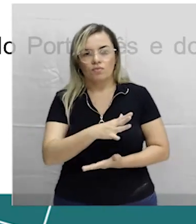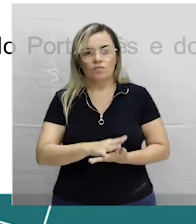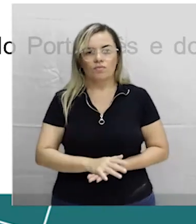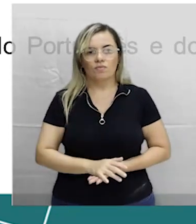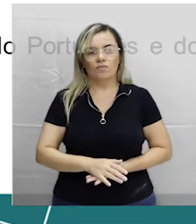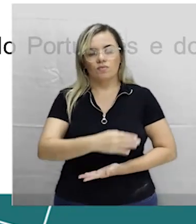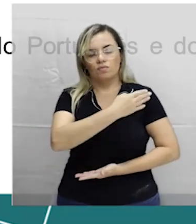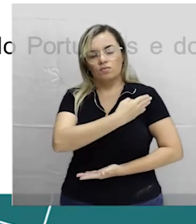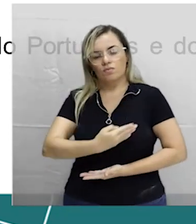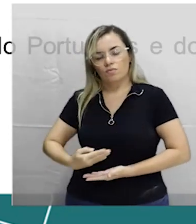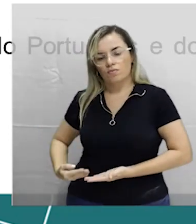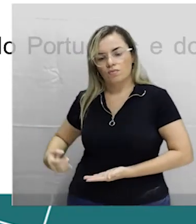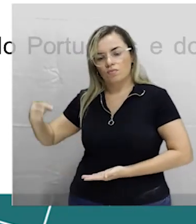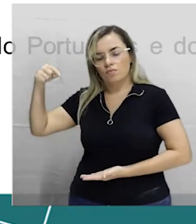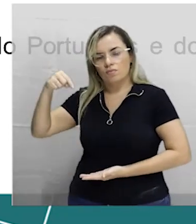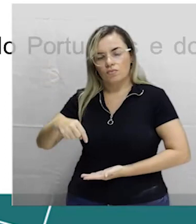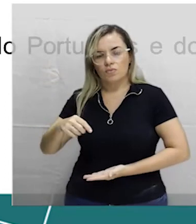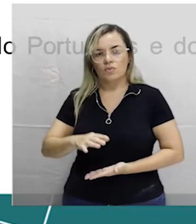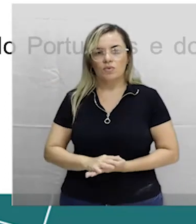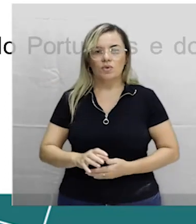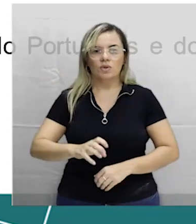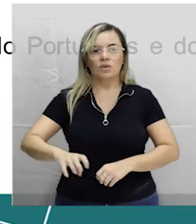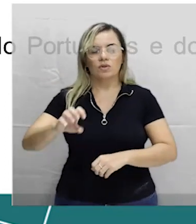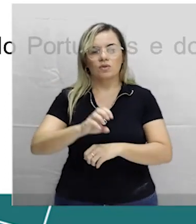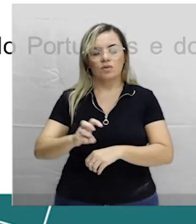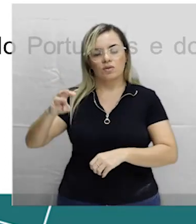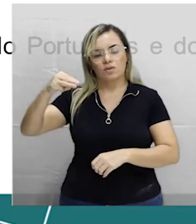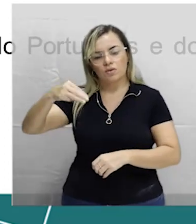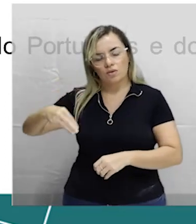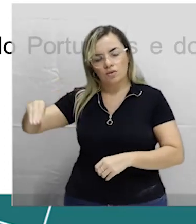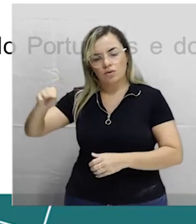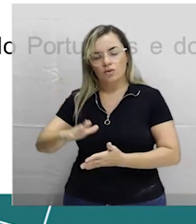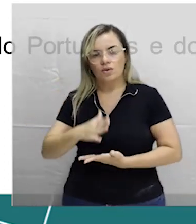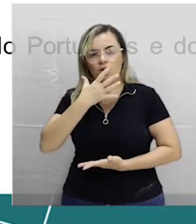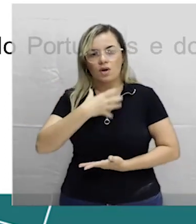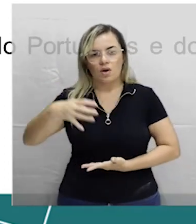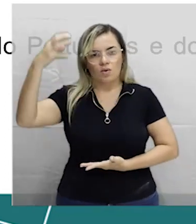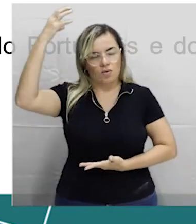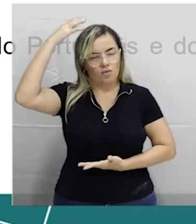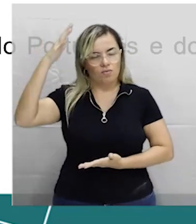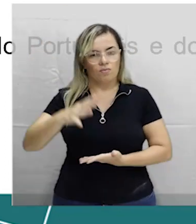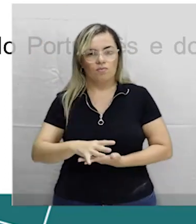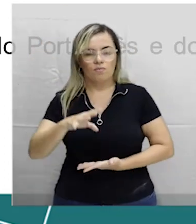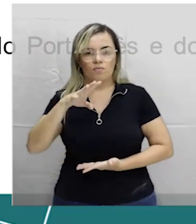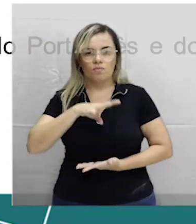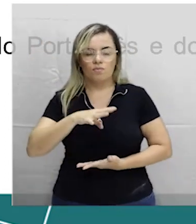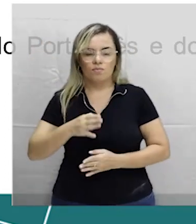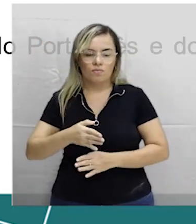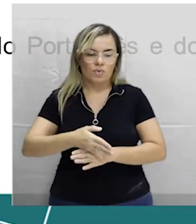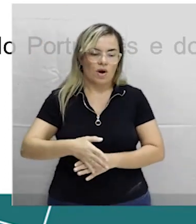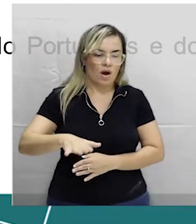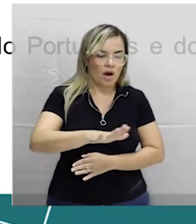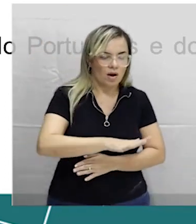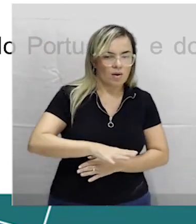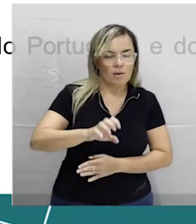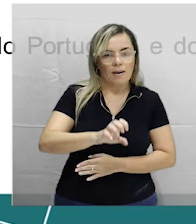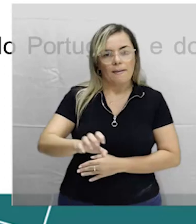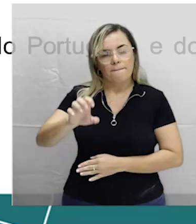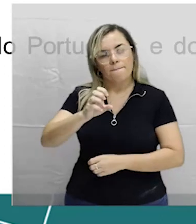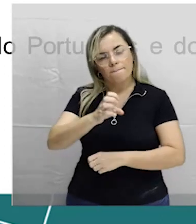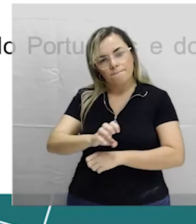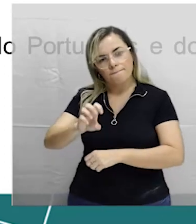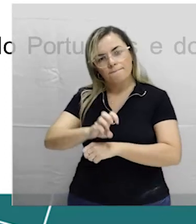vir se estabelecer aqui no Maranhão. A coroa portuguesa, o Estado português envia para cá um